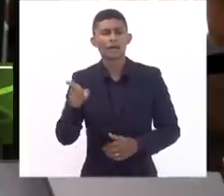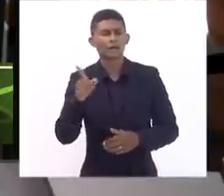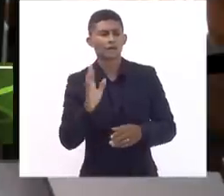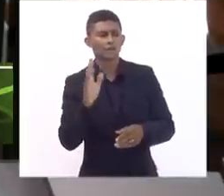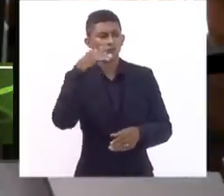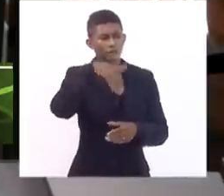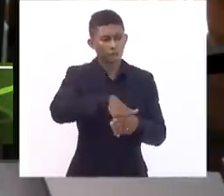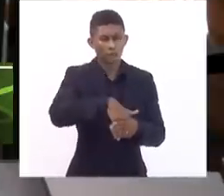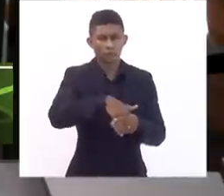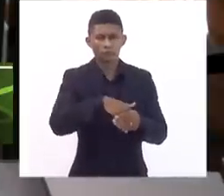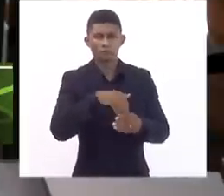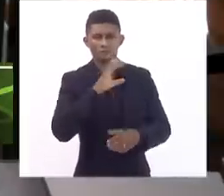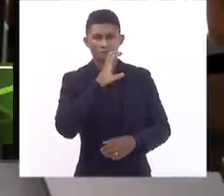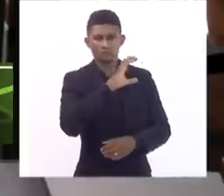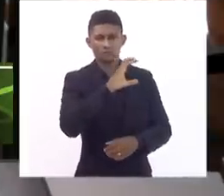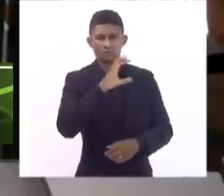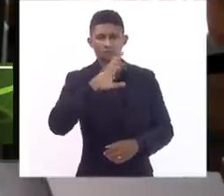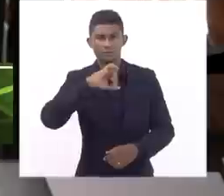CCJ, né?